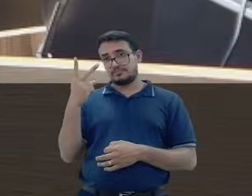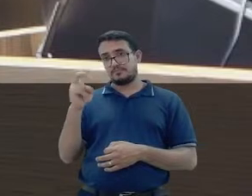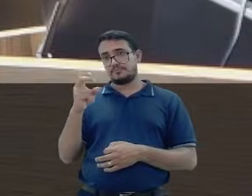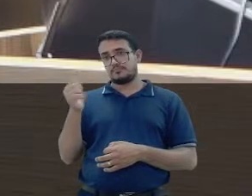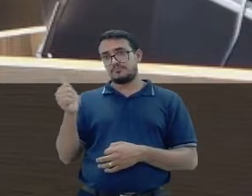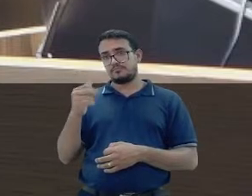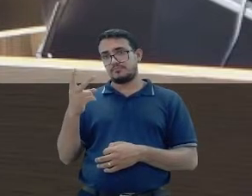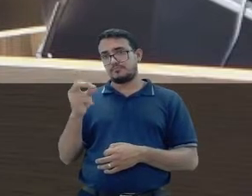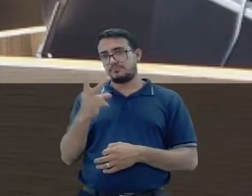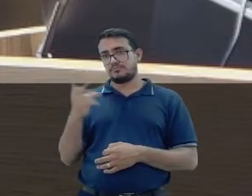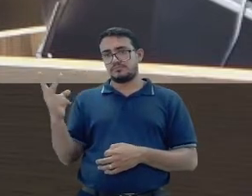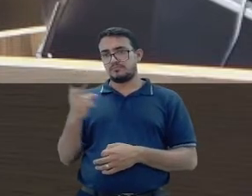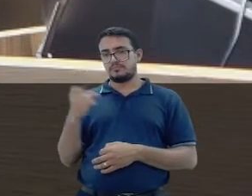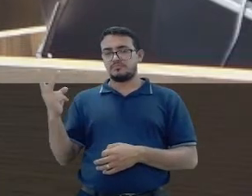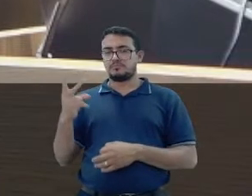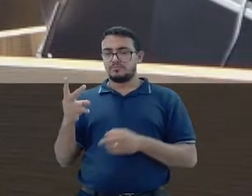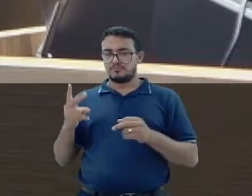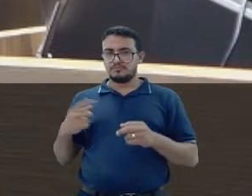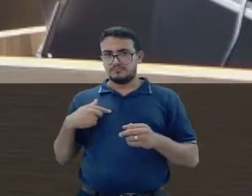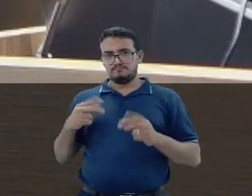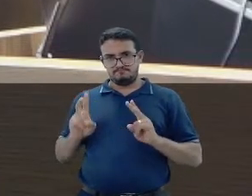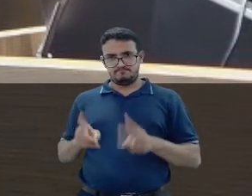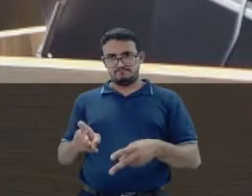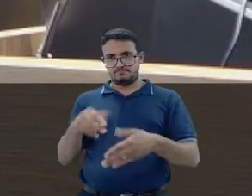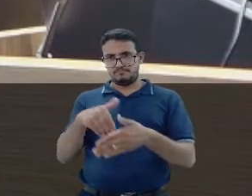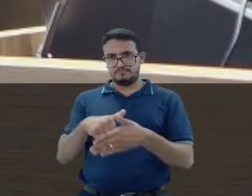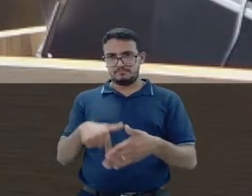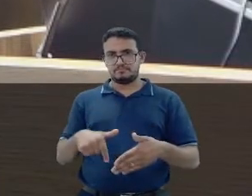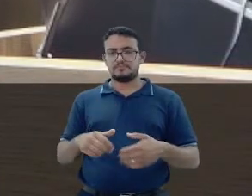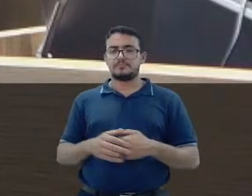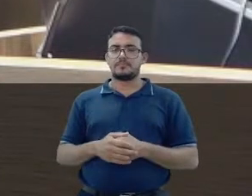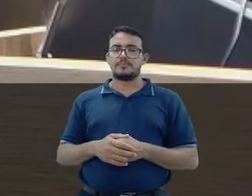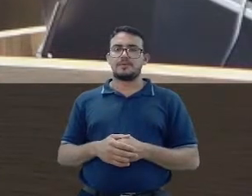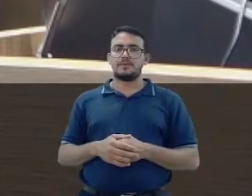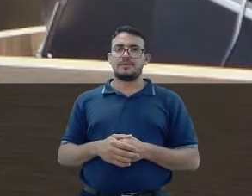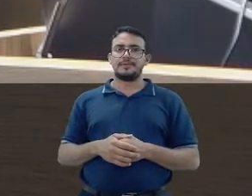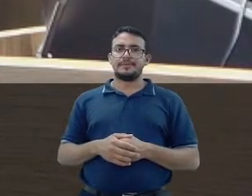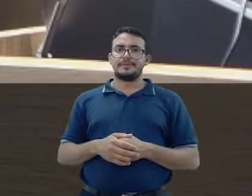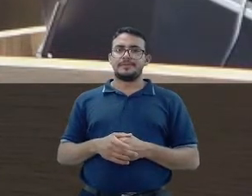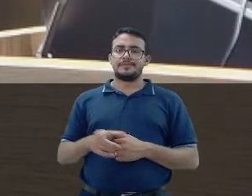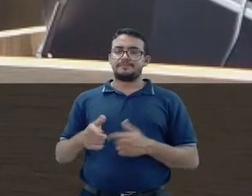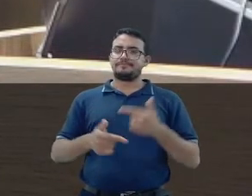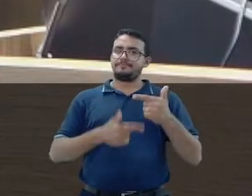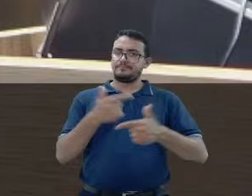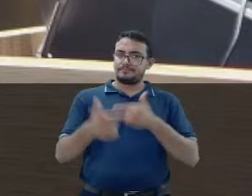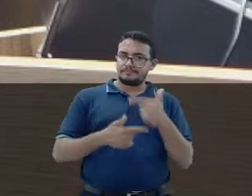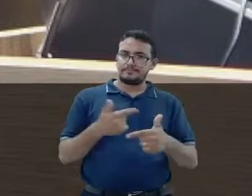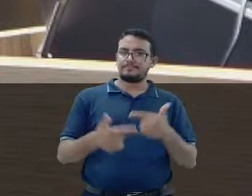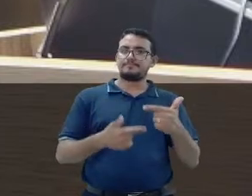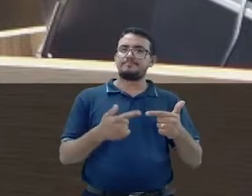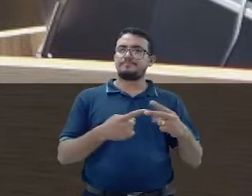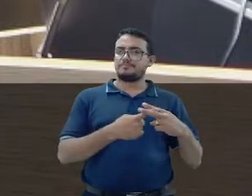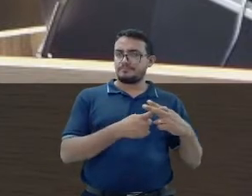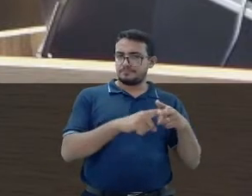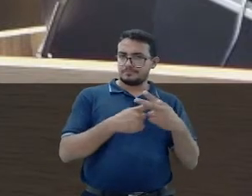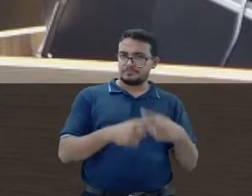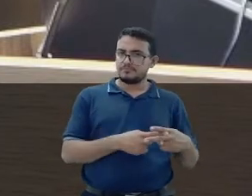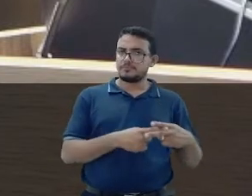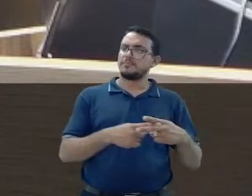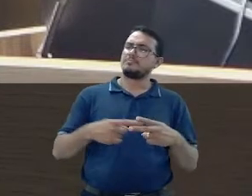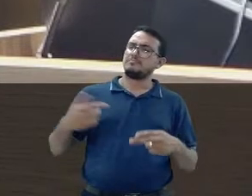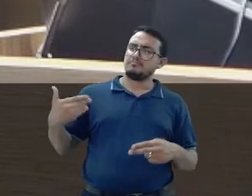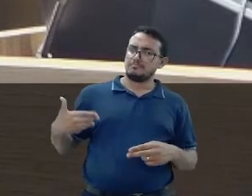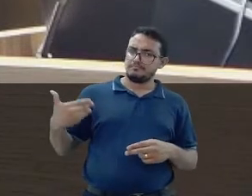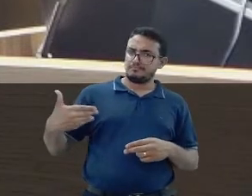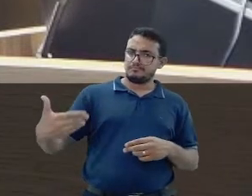25/11/2022, e prossigo, no mesmo sentido de que a prestação de serviços de manutenção permanente não caracteriza a